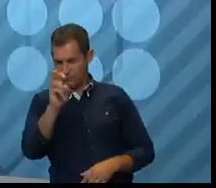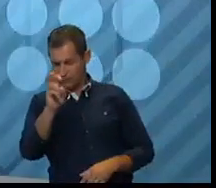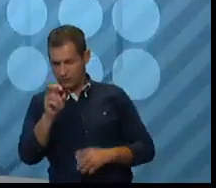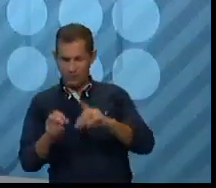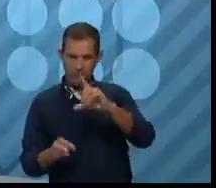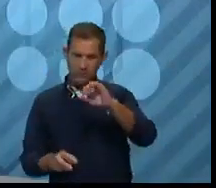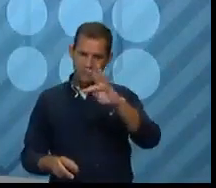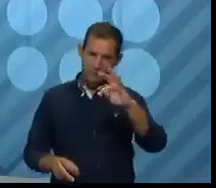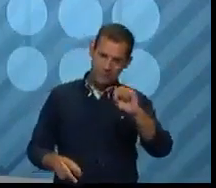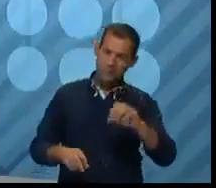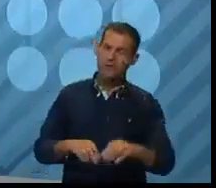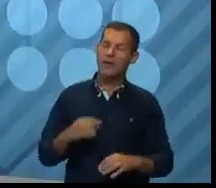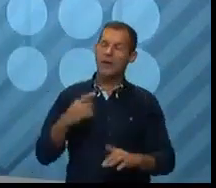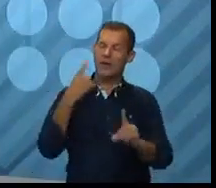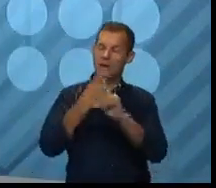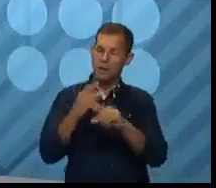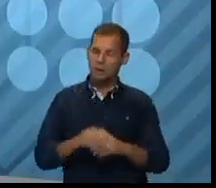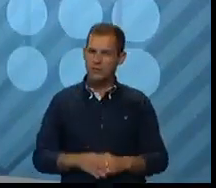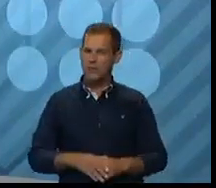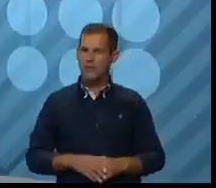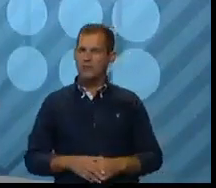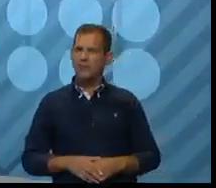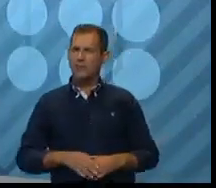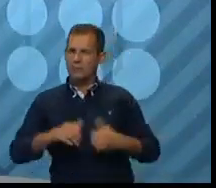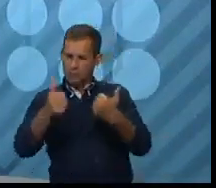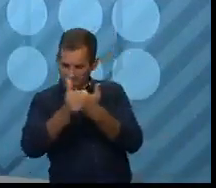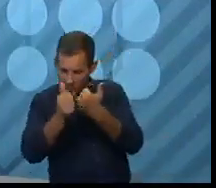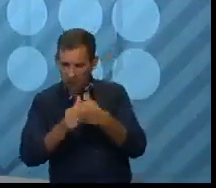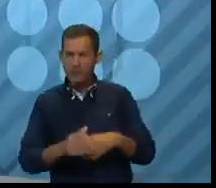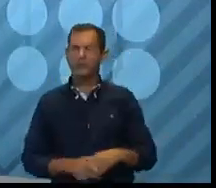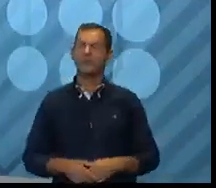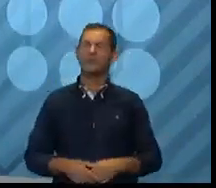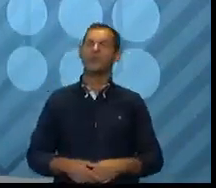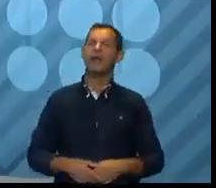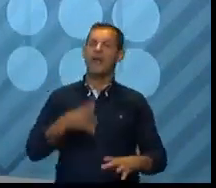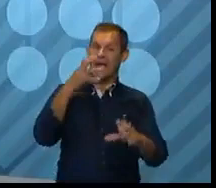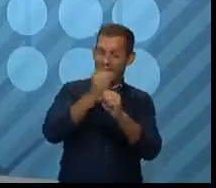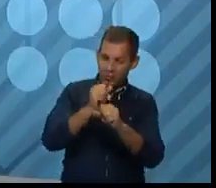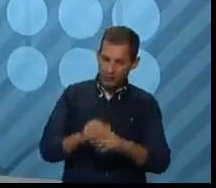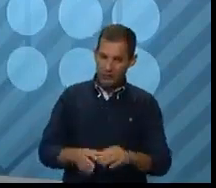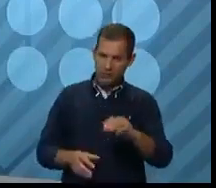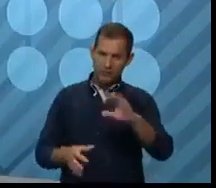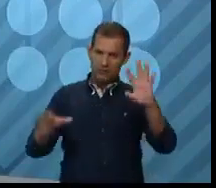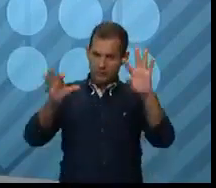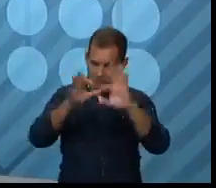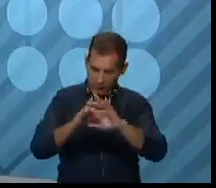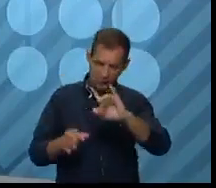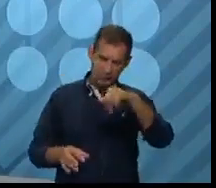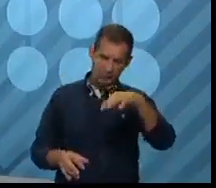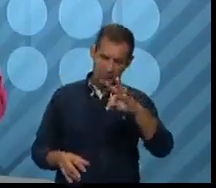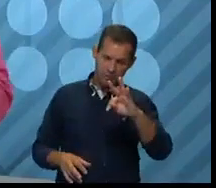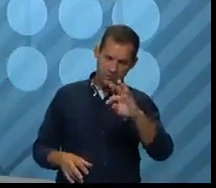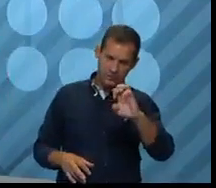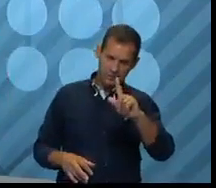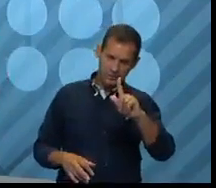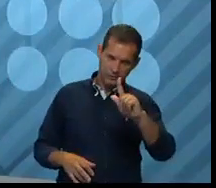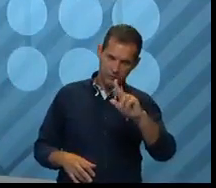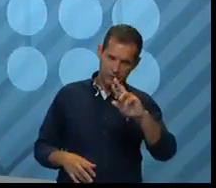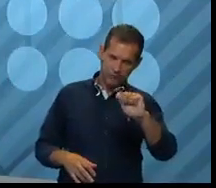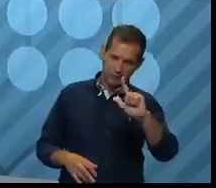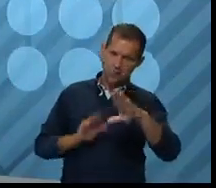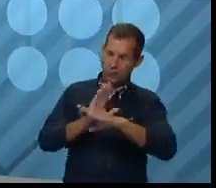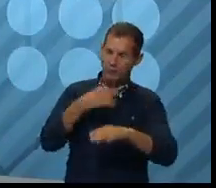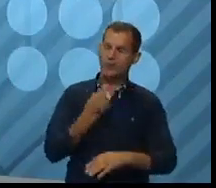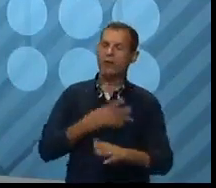0,65 litros, né? Então, encontramos algo bem próximo. E o cálculo das integrais, né, ele pode nos auxiliar